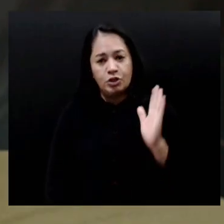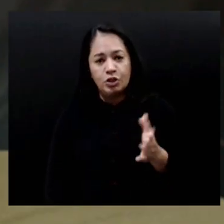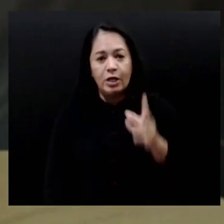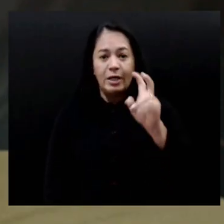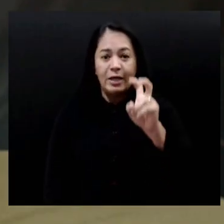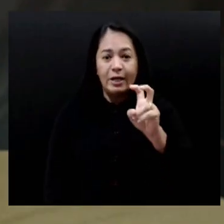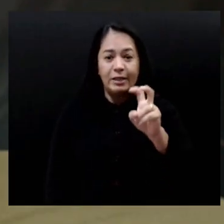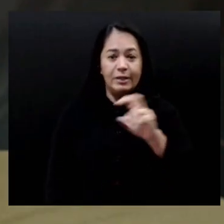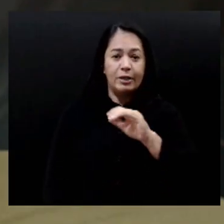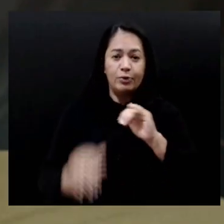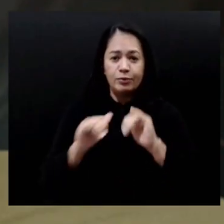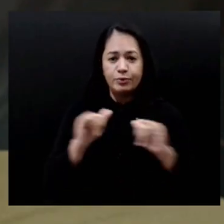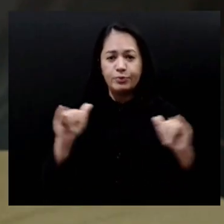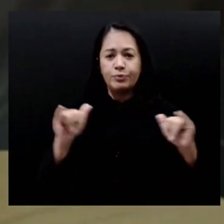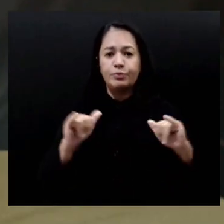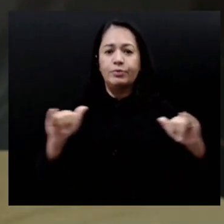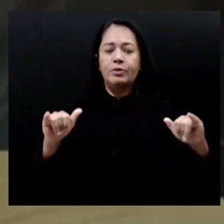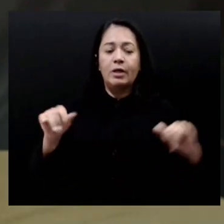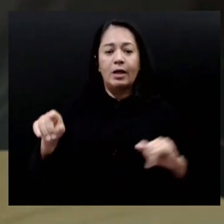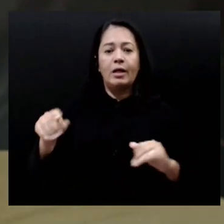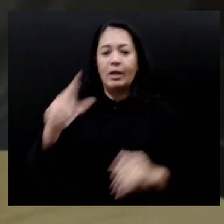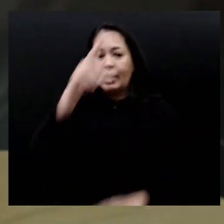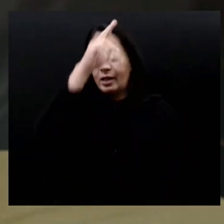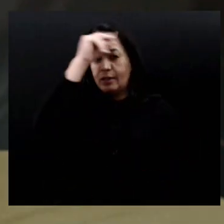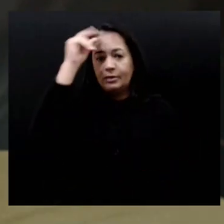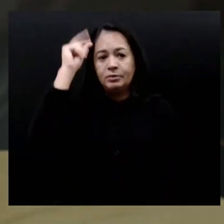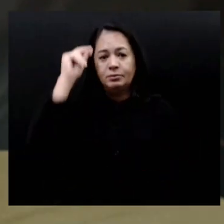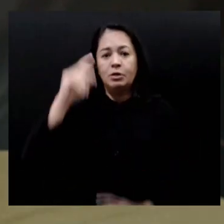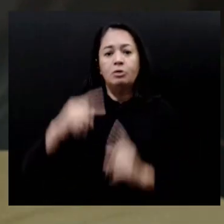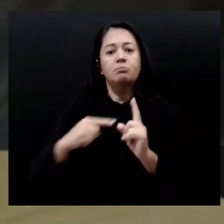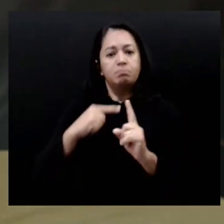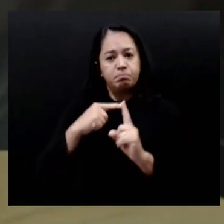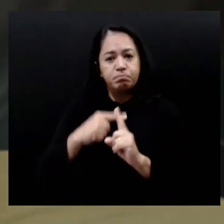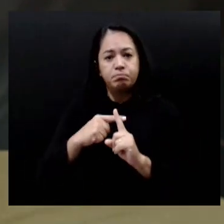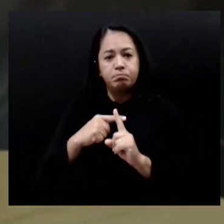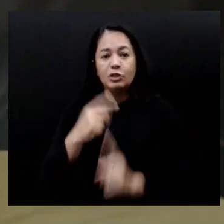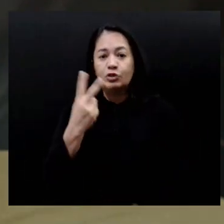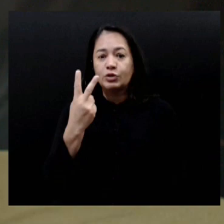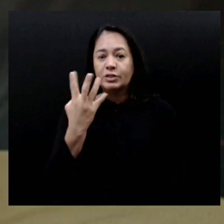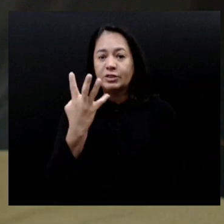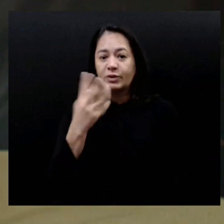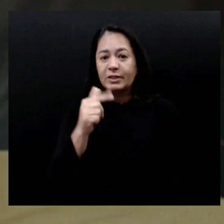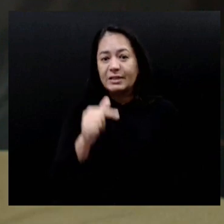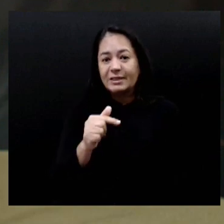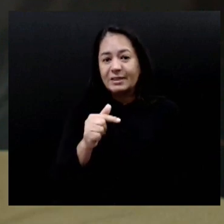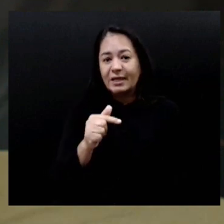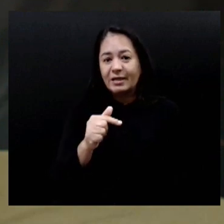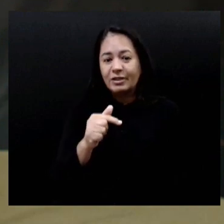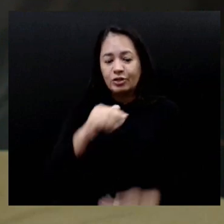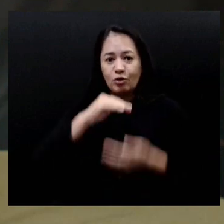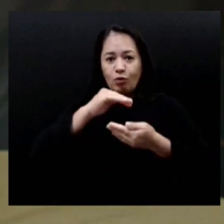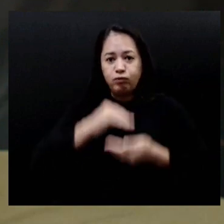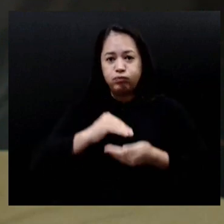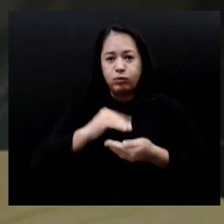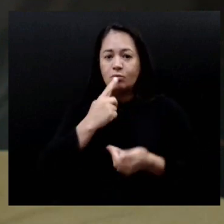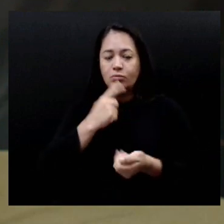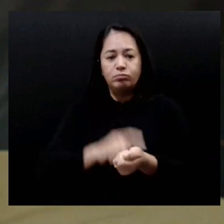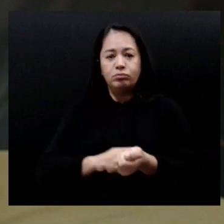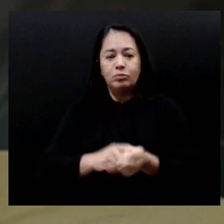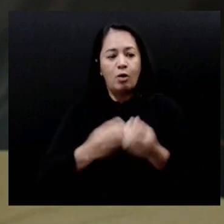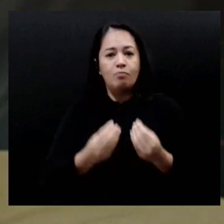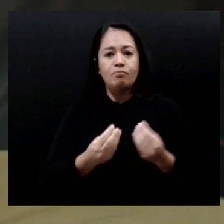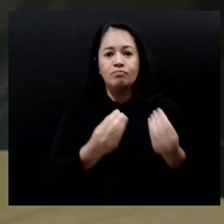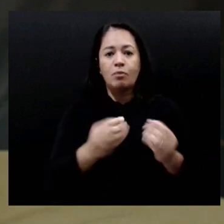no Paço Municipal com um saldo positivo, 247 bolsas de sangue doadas, que podem beneficiar quase